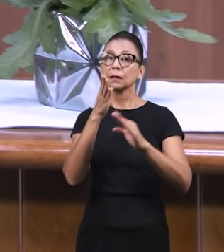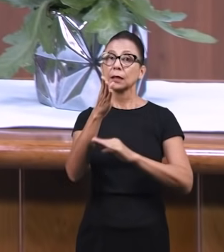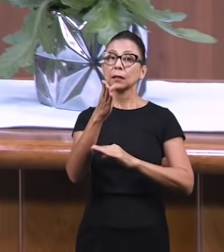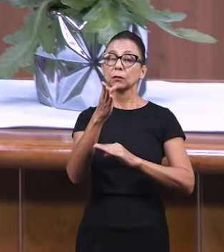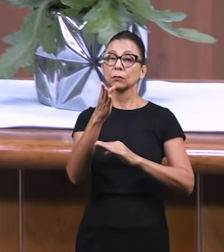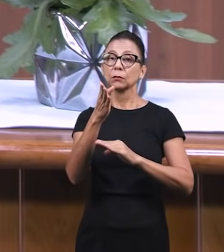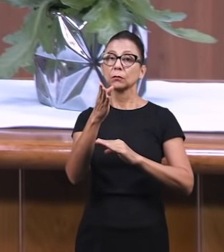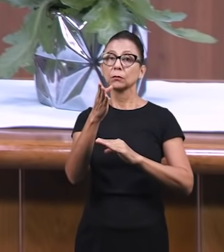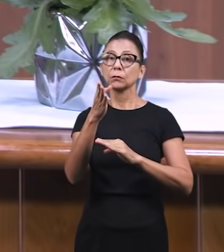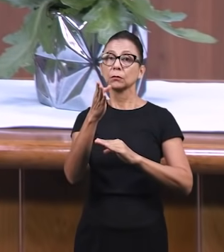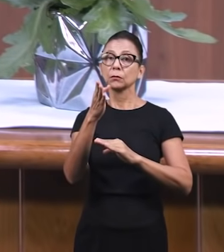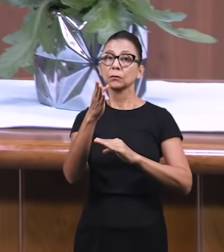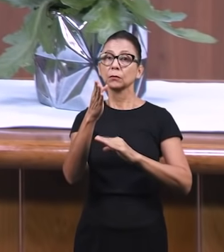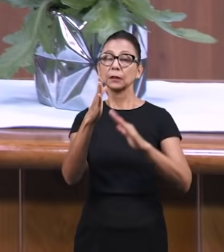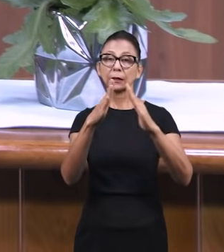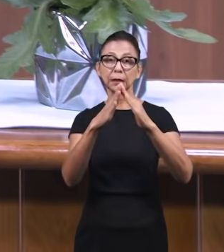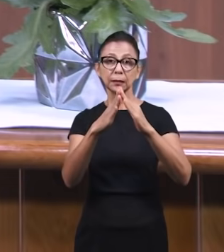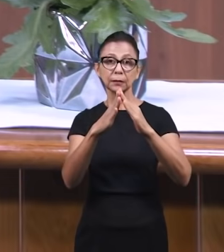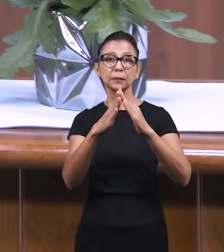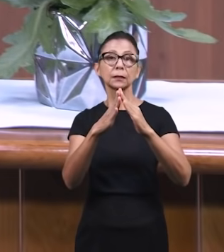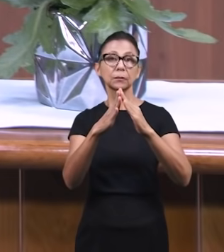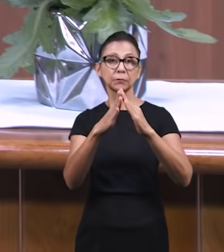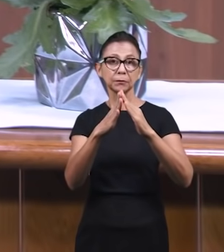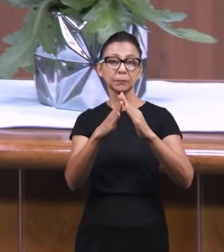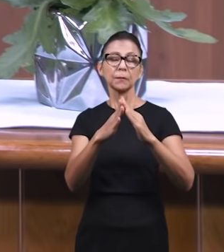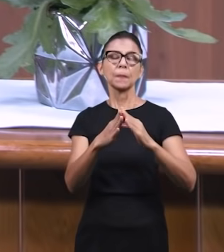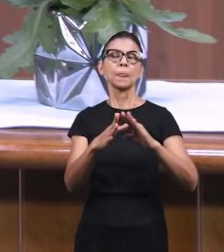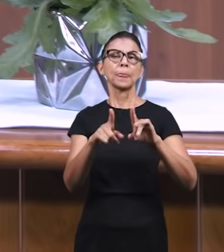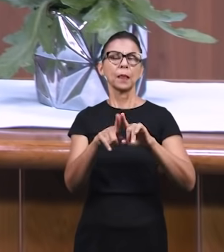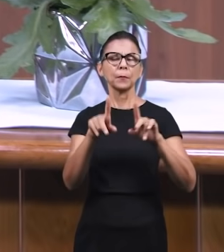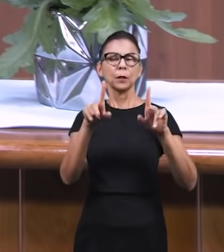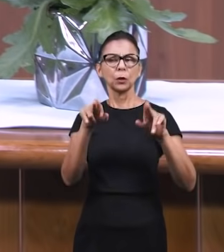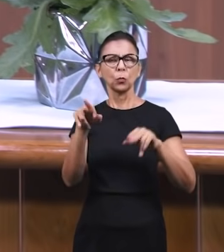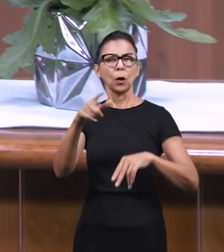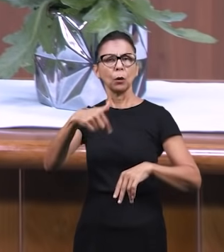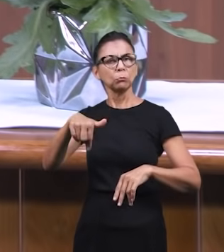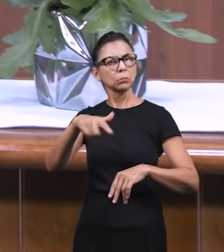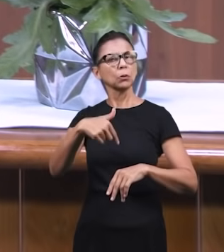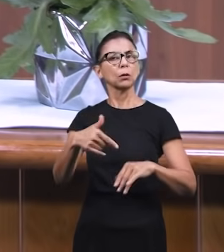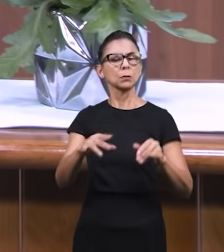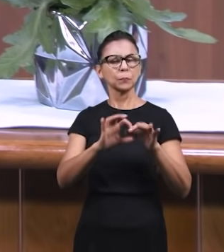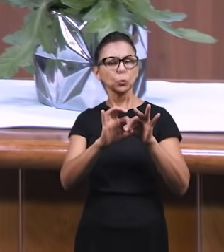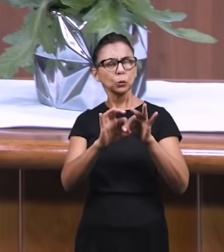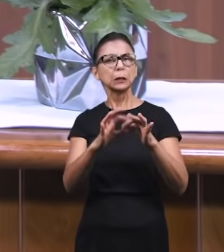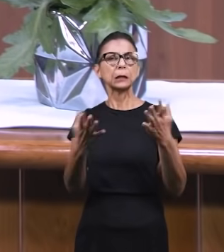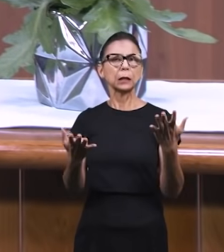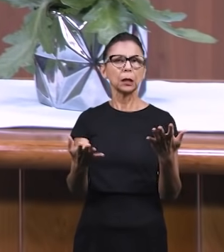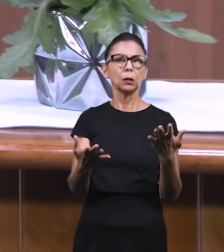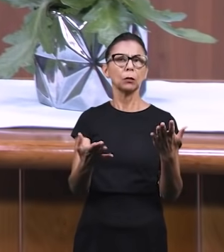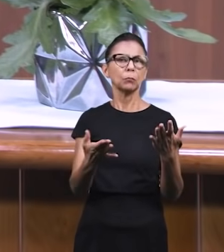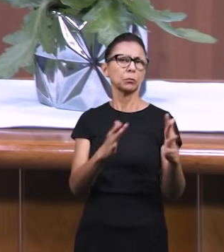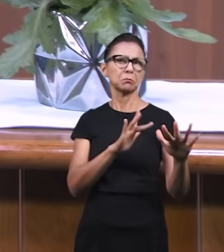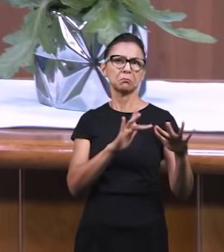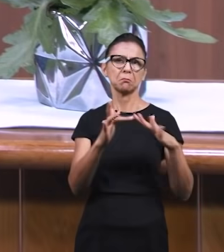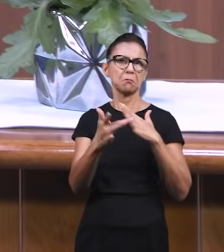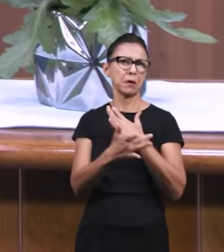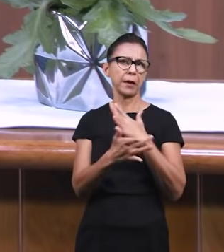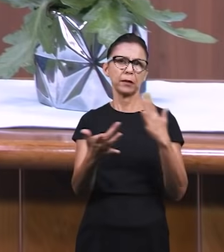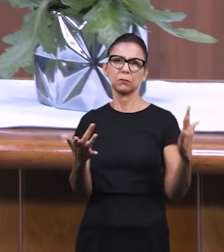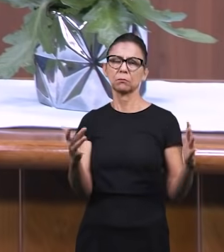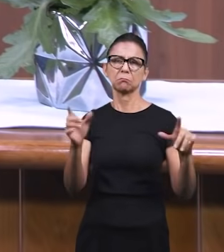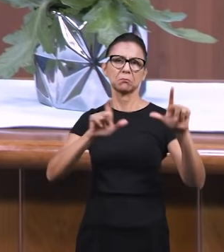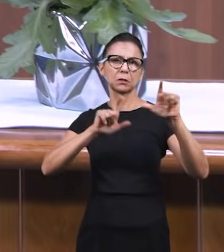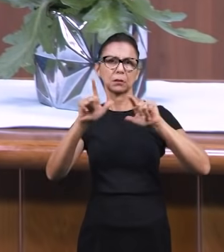os irmãos, em comunhão, possivelmente por um celular, por um tablet, por uma televisão, por um computador, nós